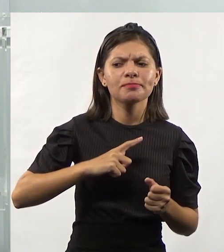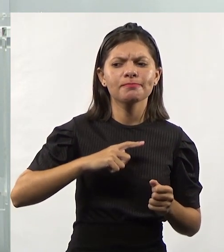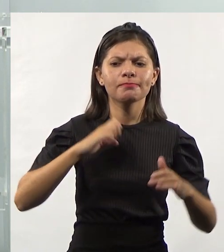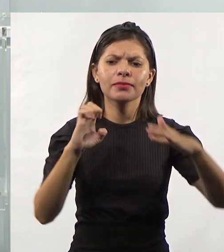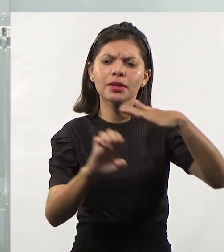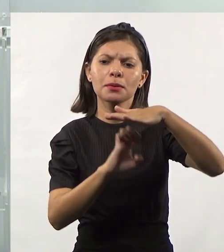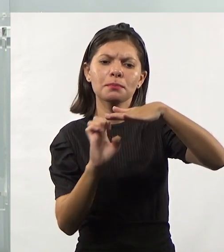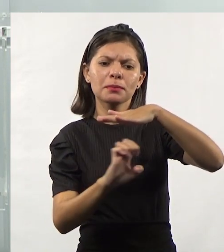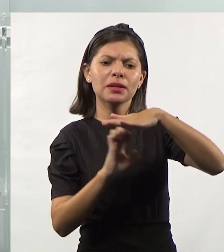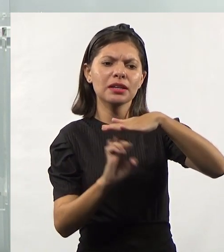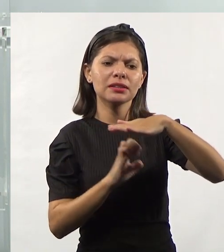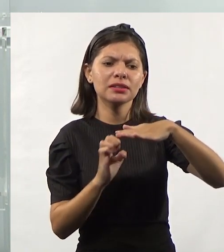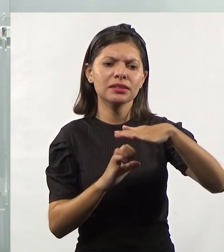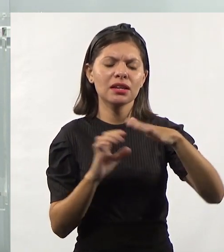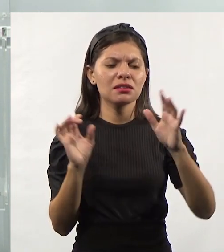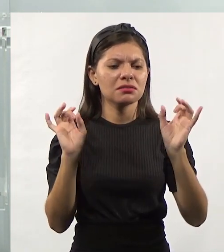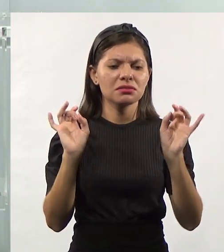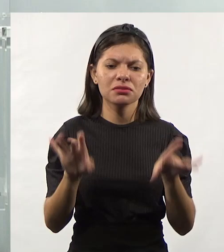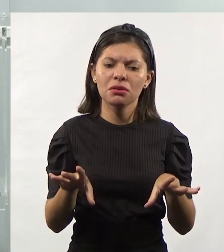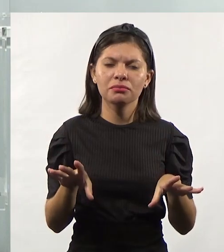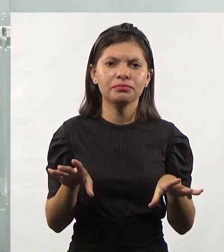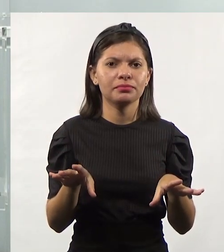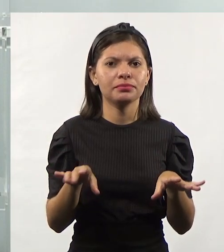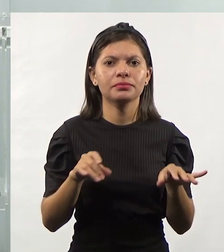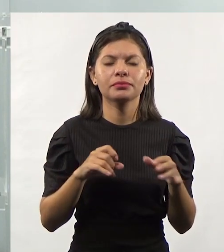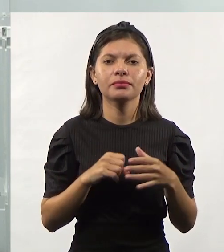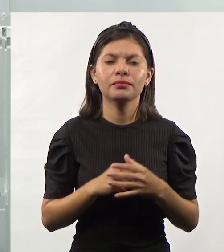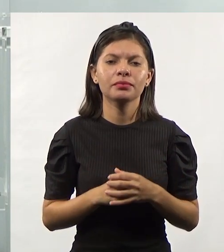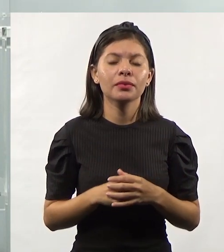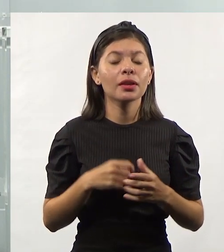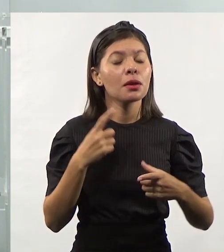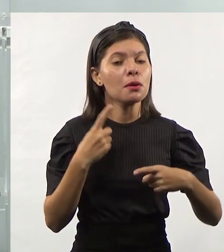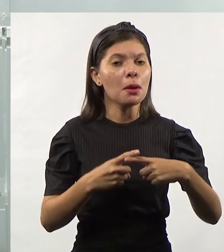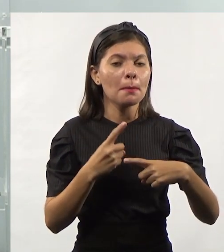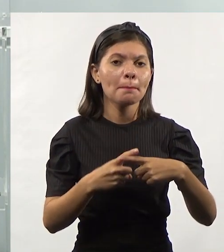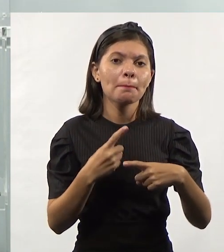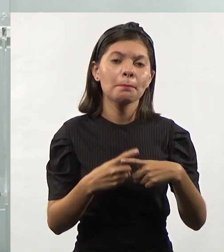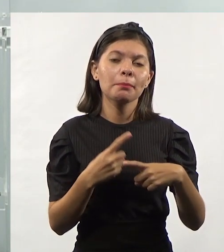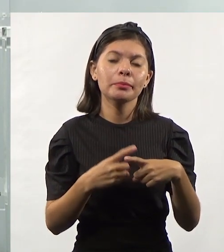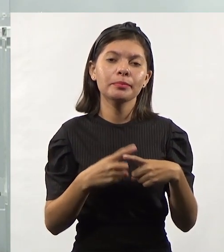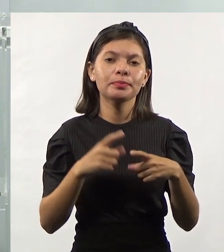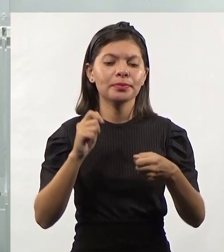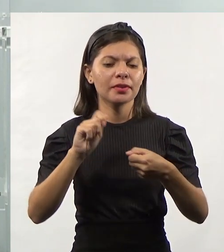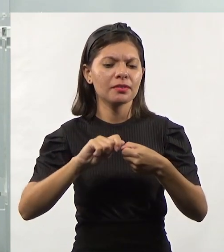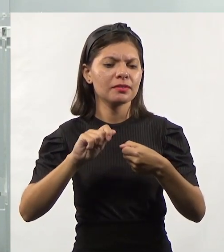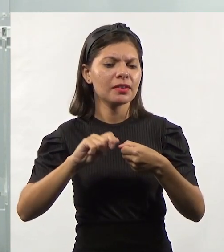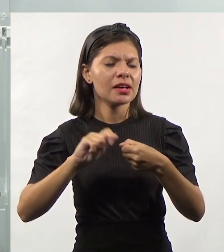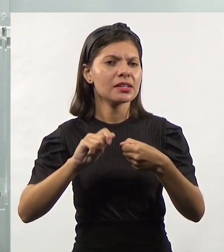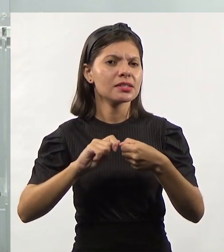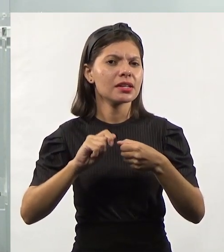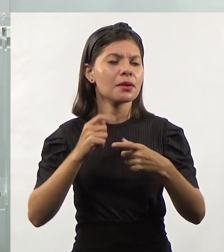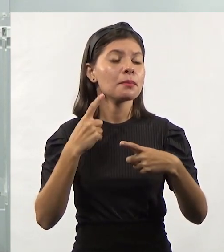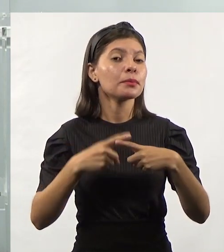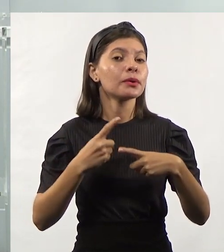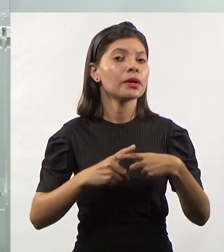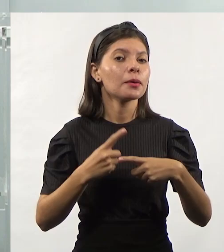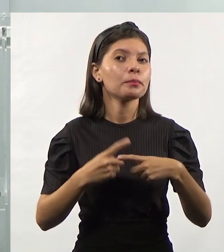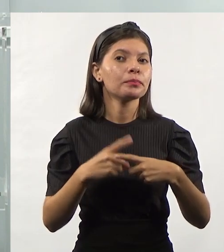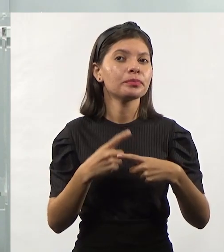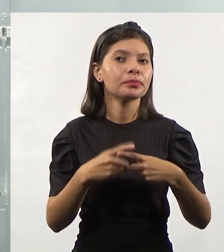que não passam disso, só fazem isso, né? Porque muitas vezes fazem motivadas